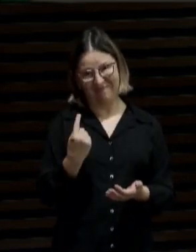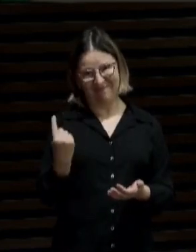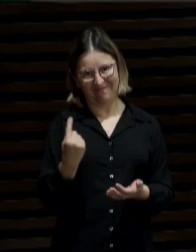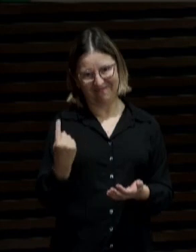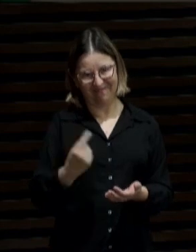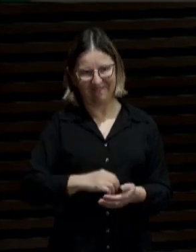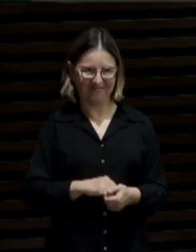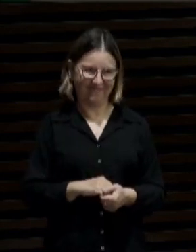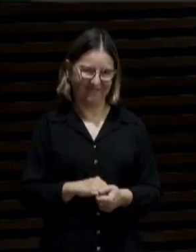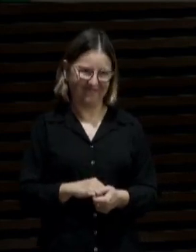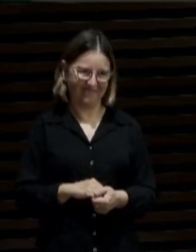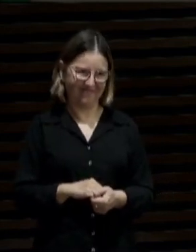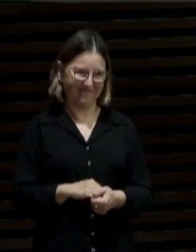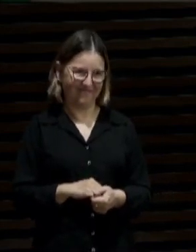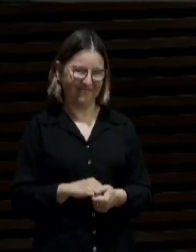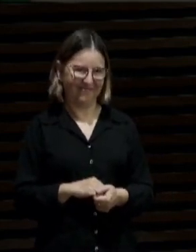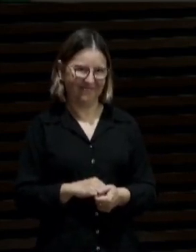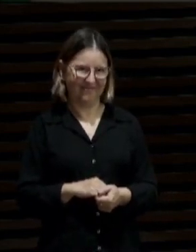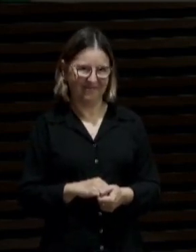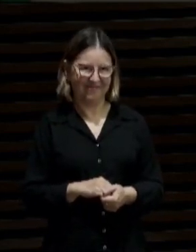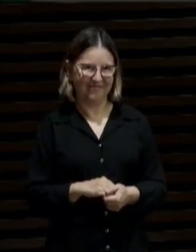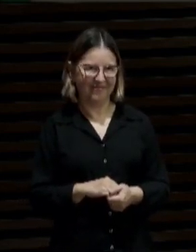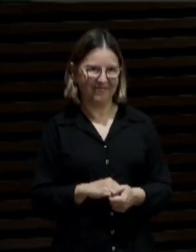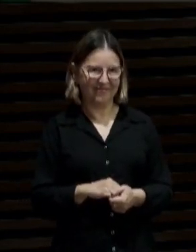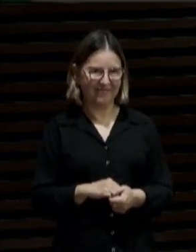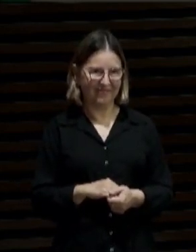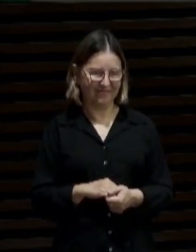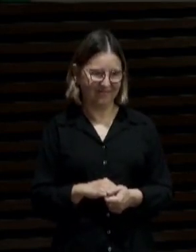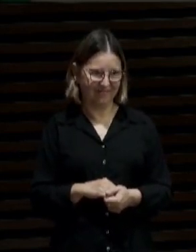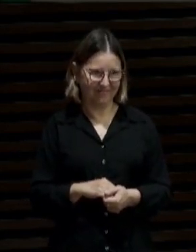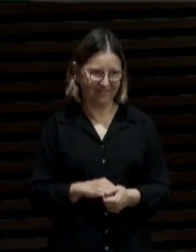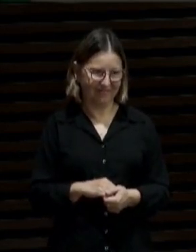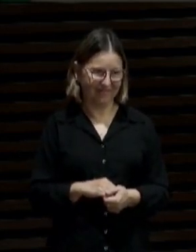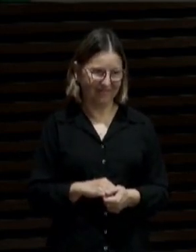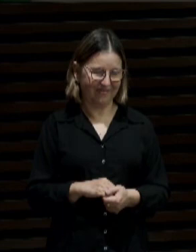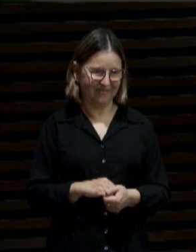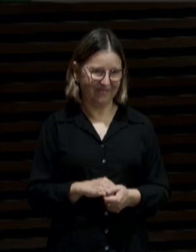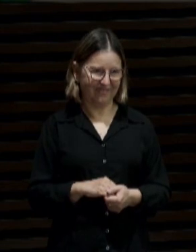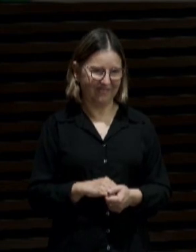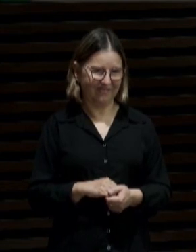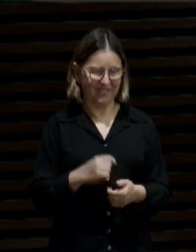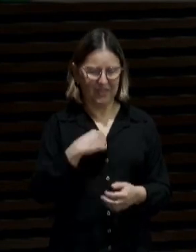Eu não estou no controle da minha salvação? Que bom, porque eu não estou no controle da minha vida já faz tanto tempo.